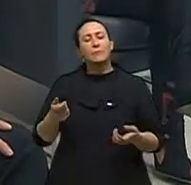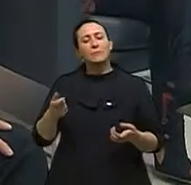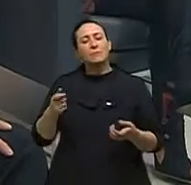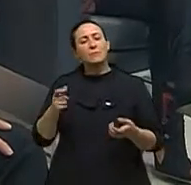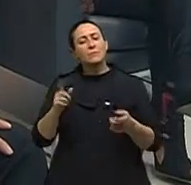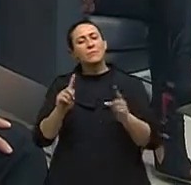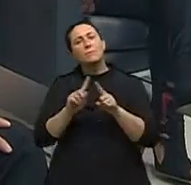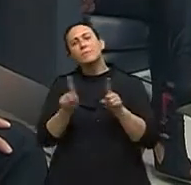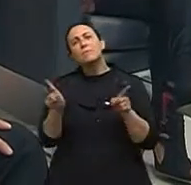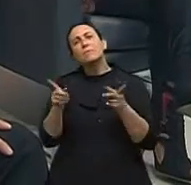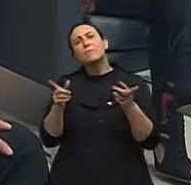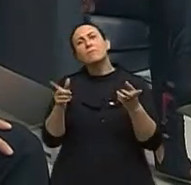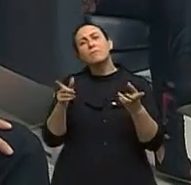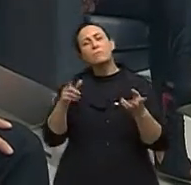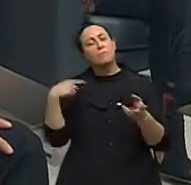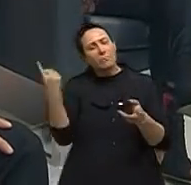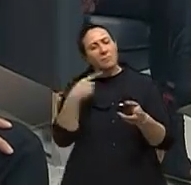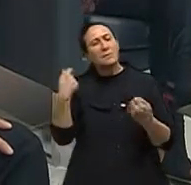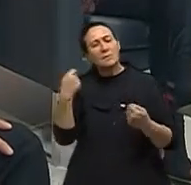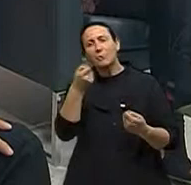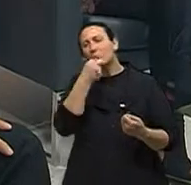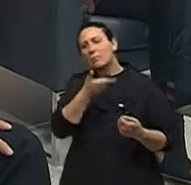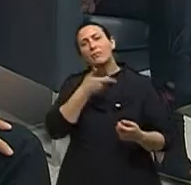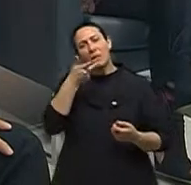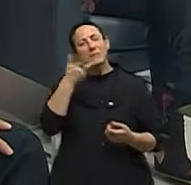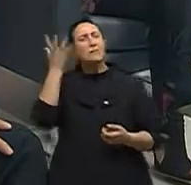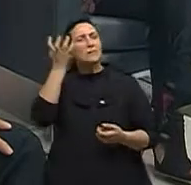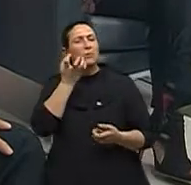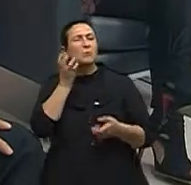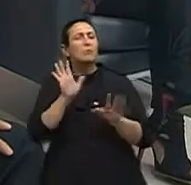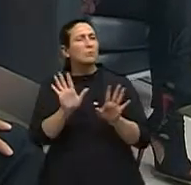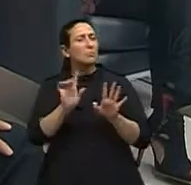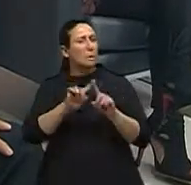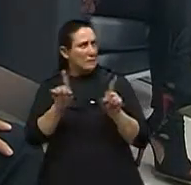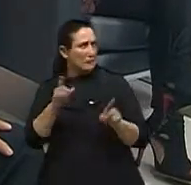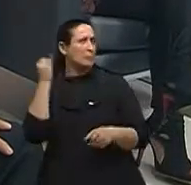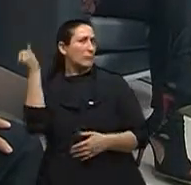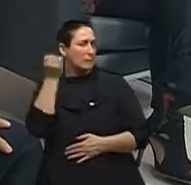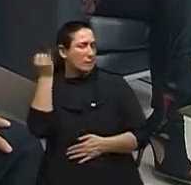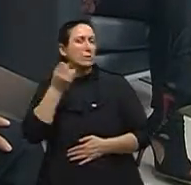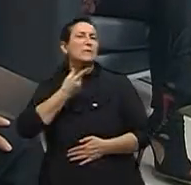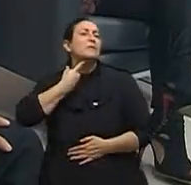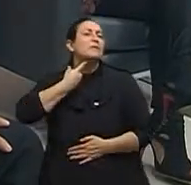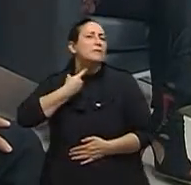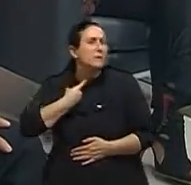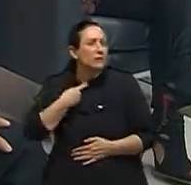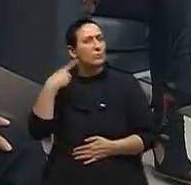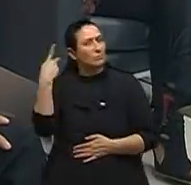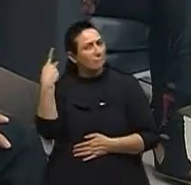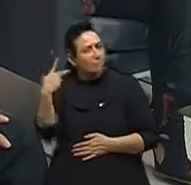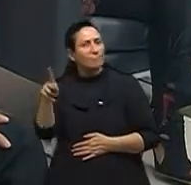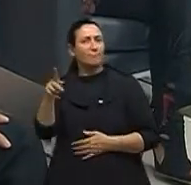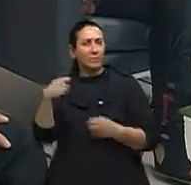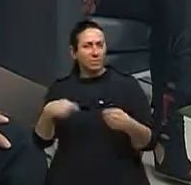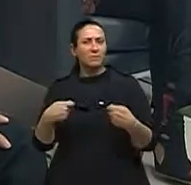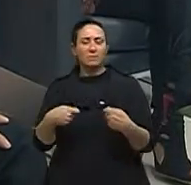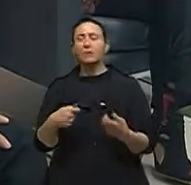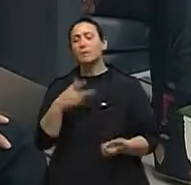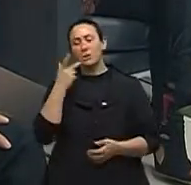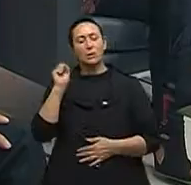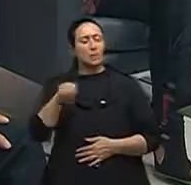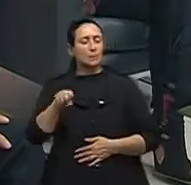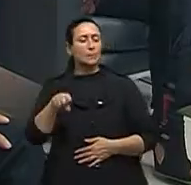Mas assim com humor e claro falando sério né o desejo é fundamental né Doutor sim o desejo ele é muito